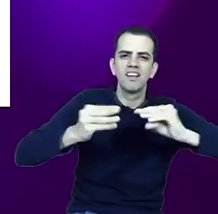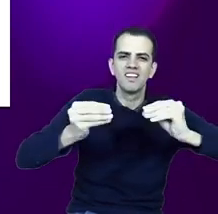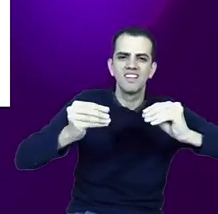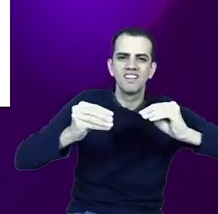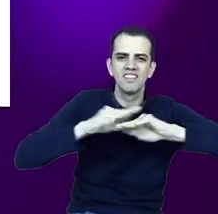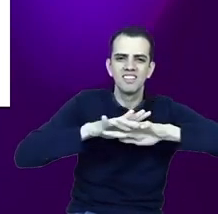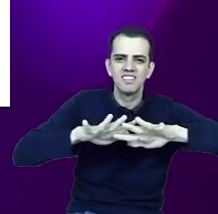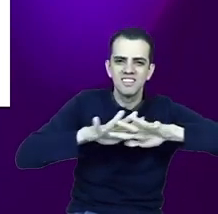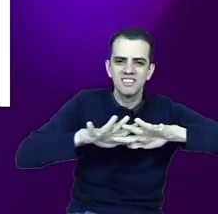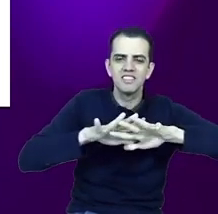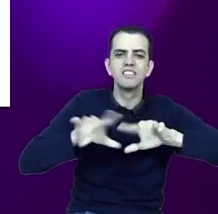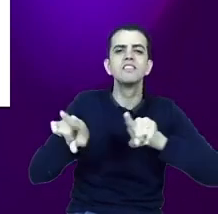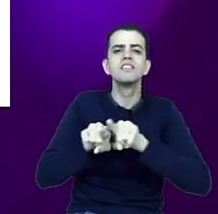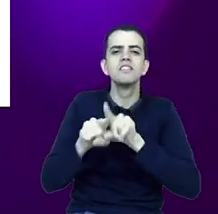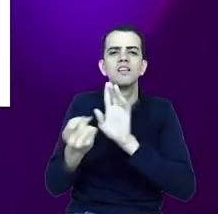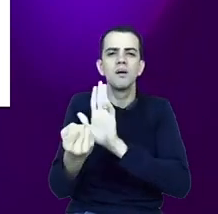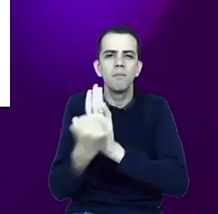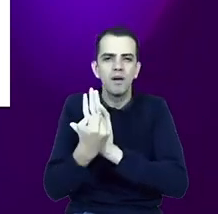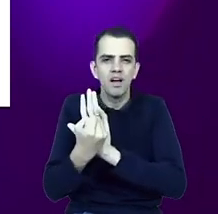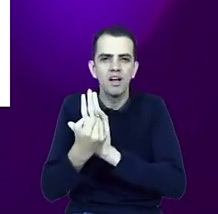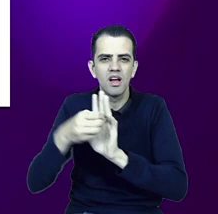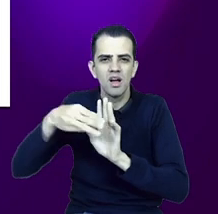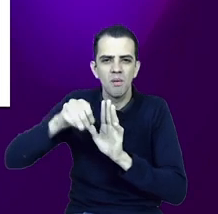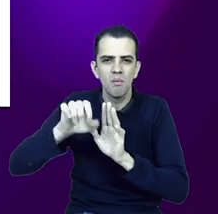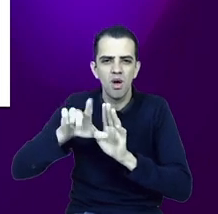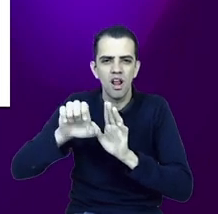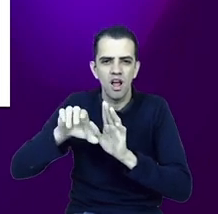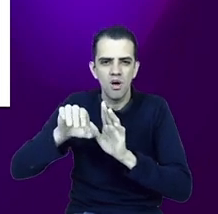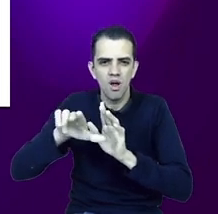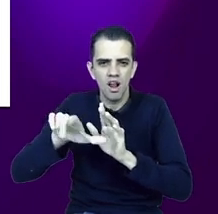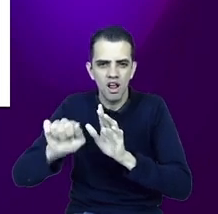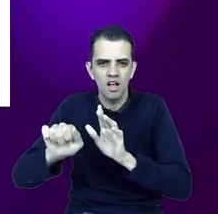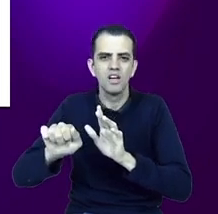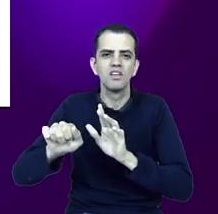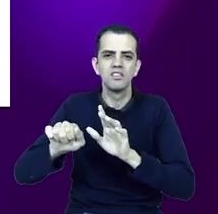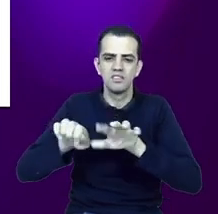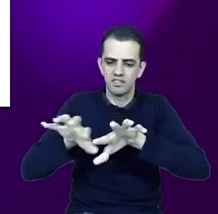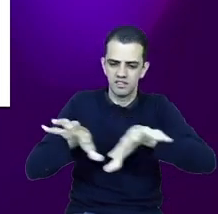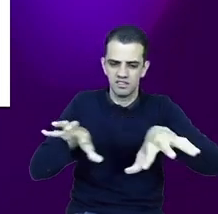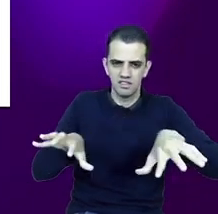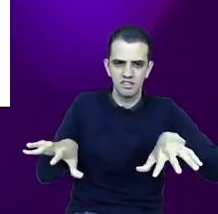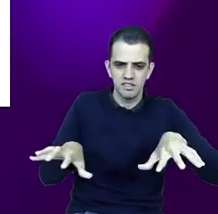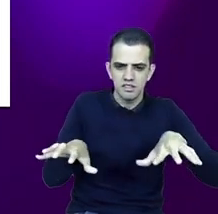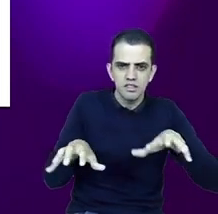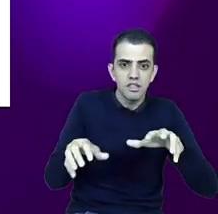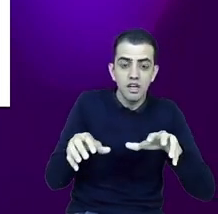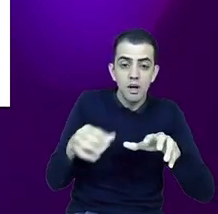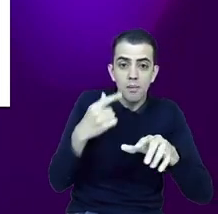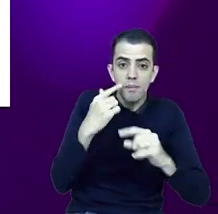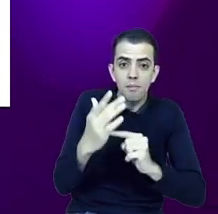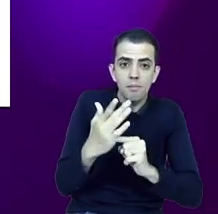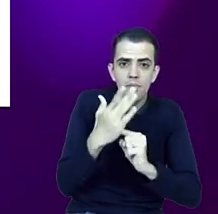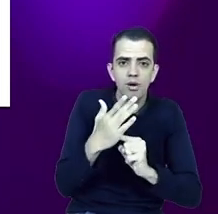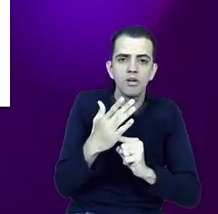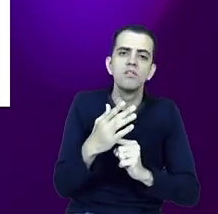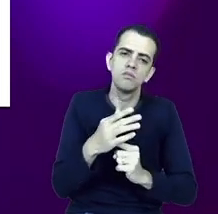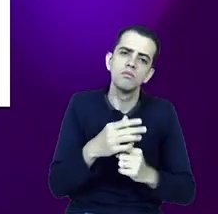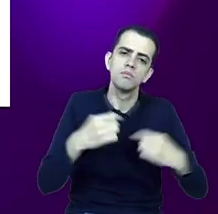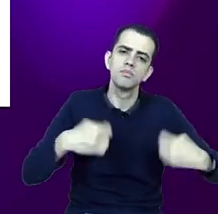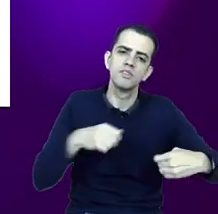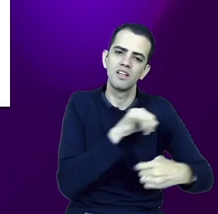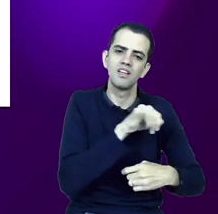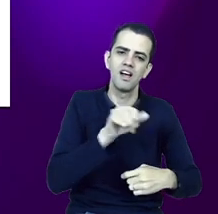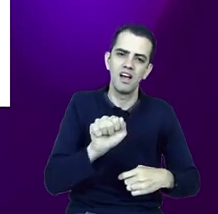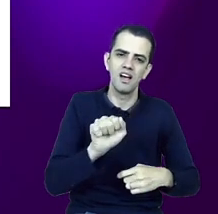marcadores moleculares podem ter, e isso, claro, se utiliza muito de inteligência artificial